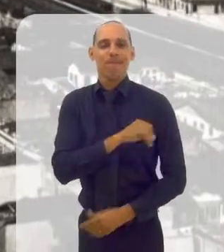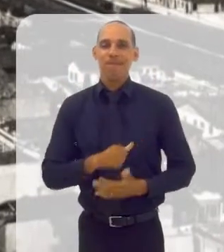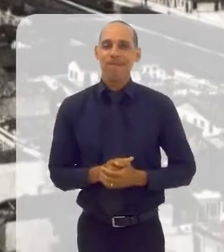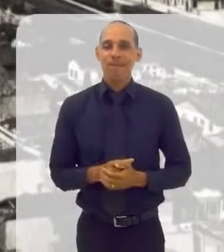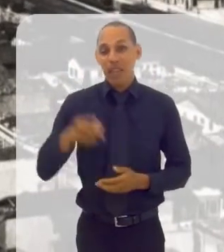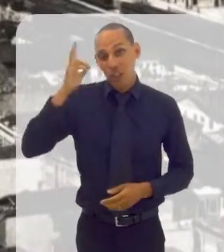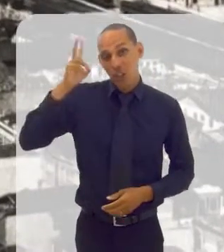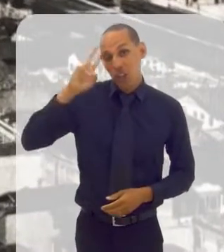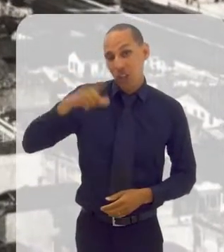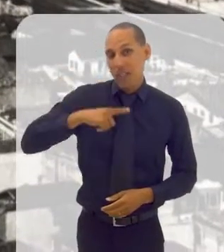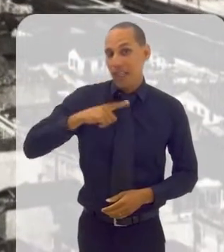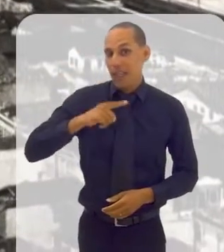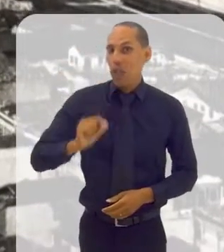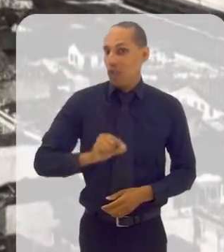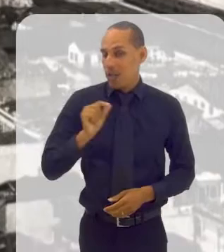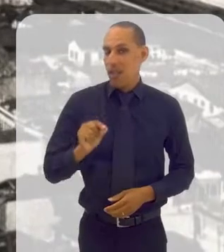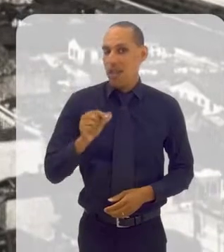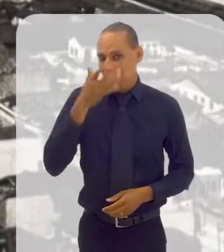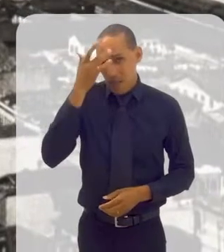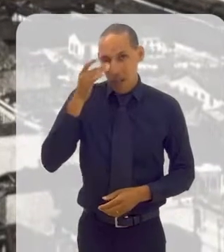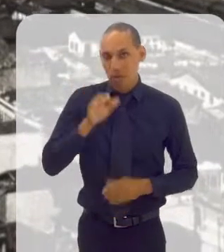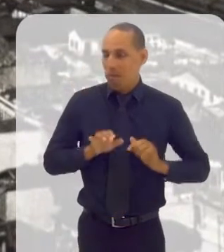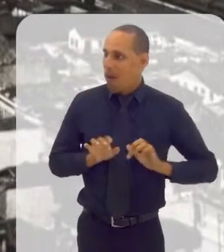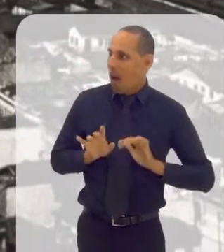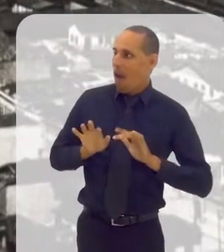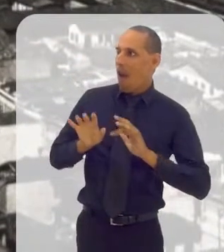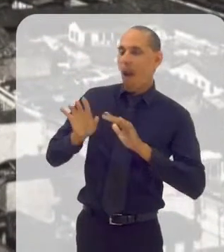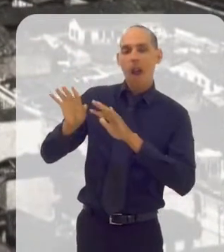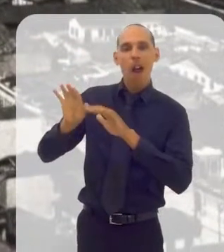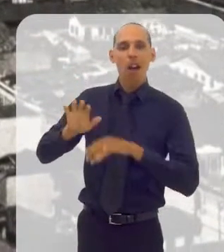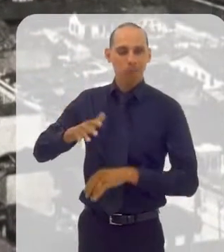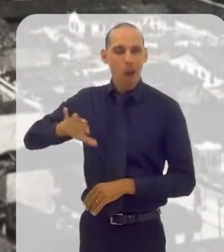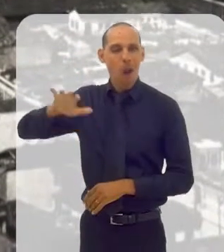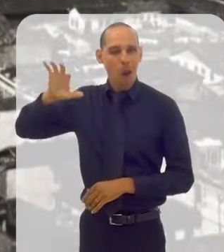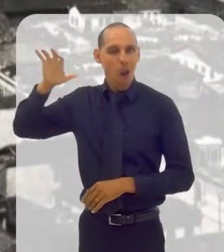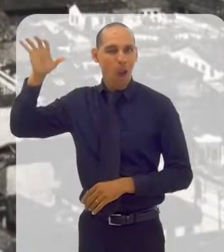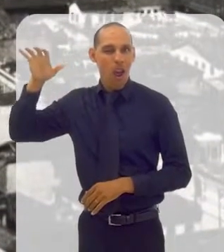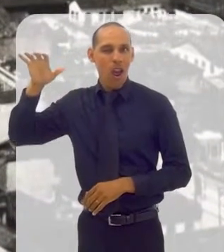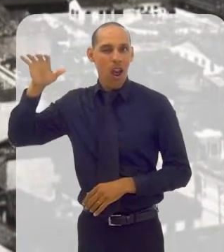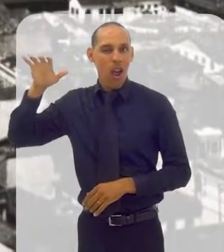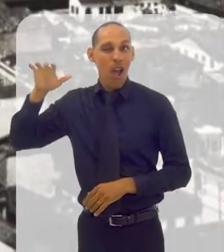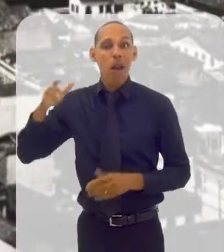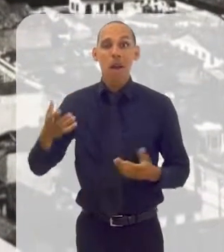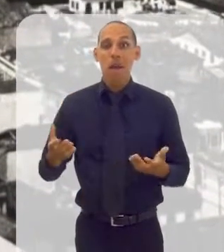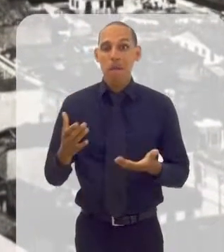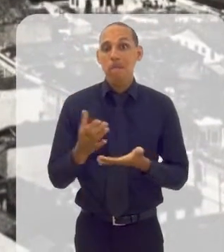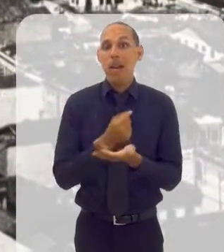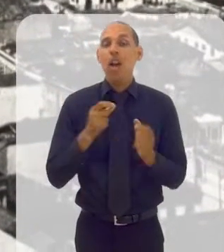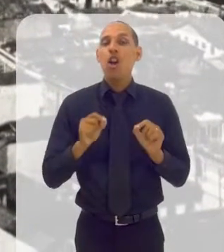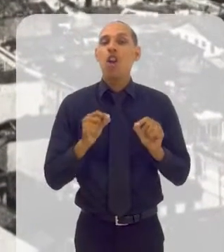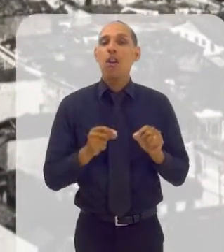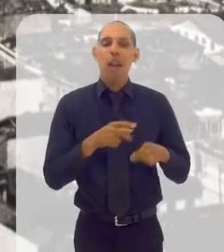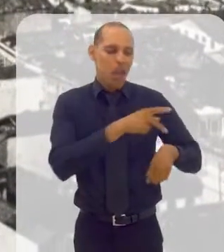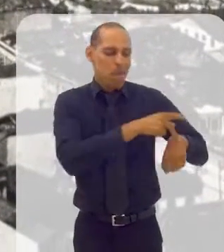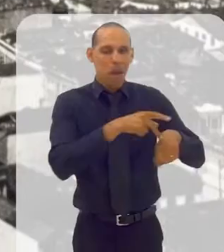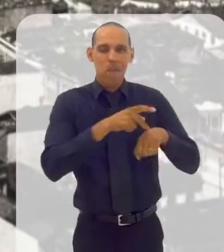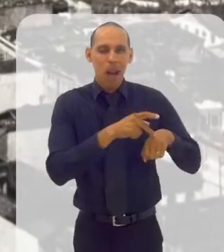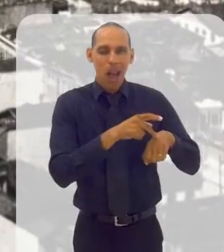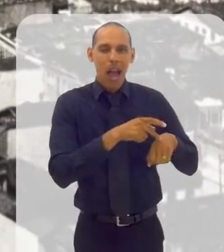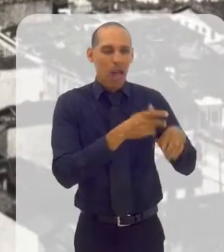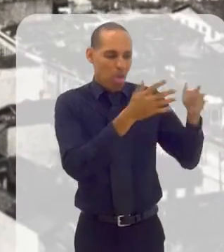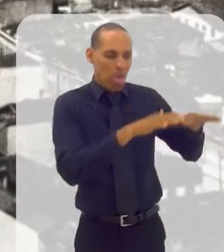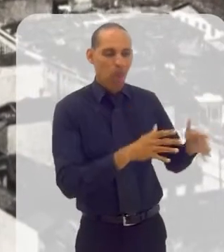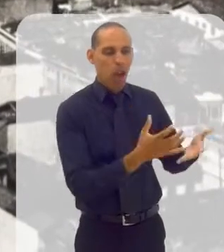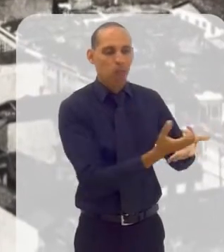Janeiro. A gente tem relatos de pessoas que subiram os primeiros morros levando escombros das demolições de Pereira Passos para